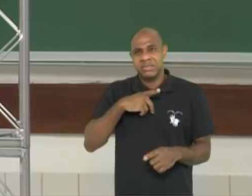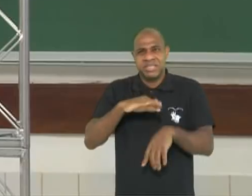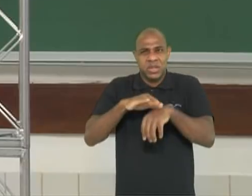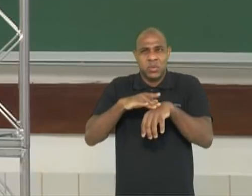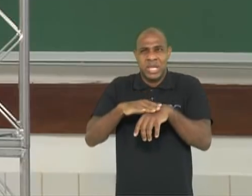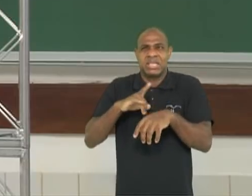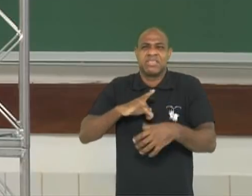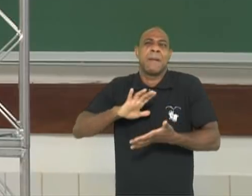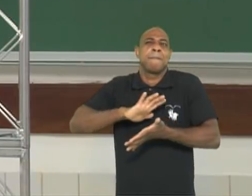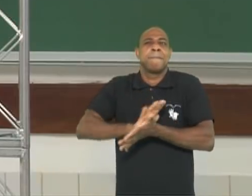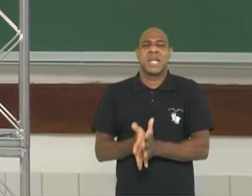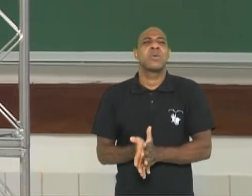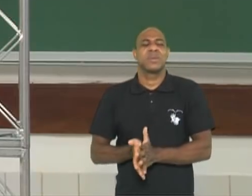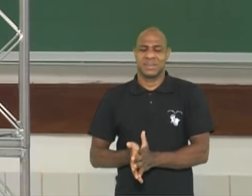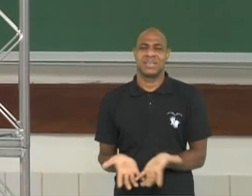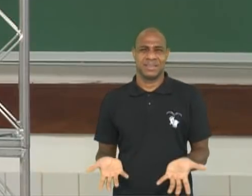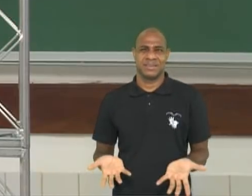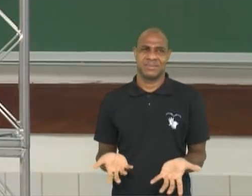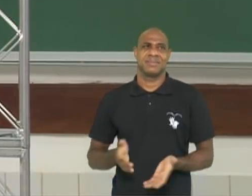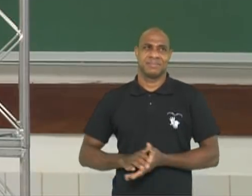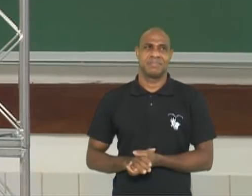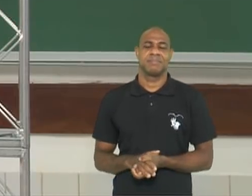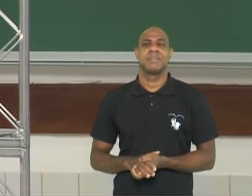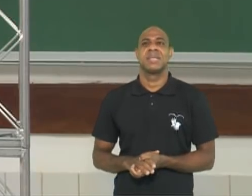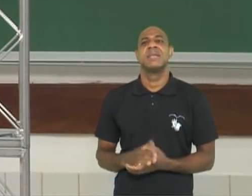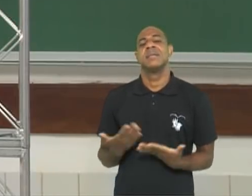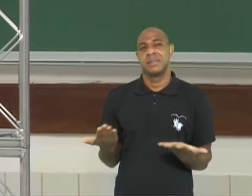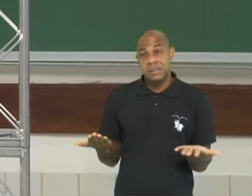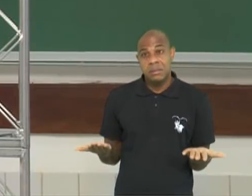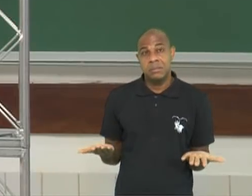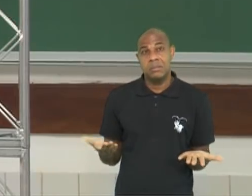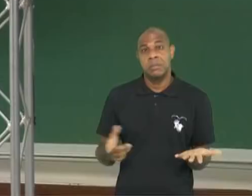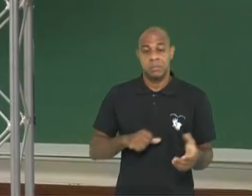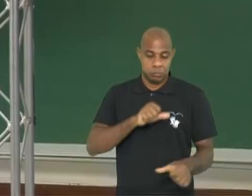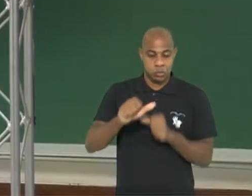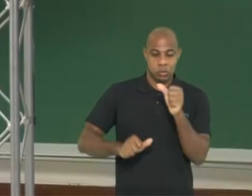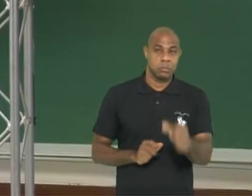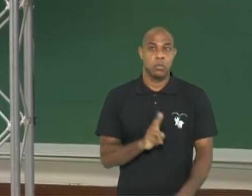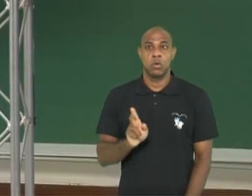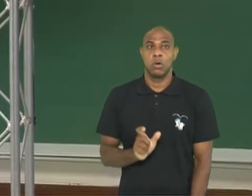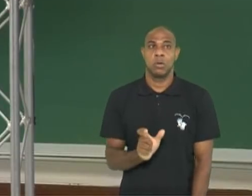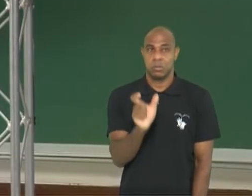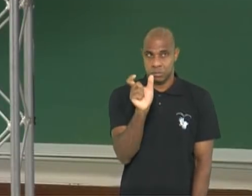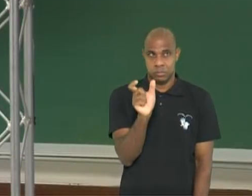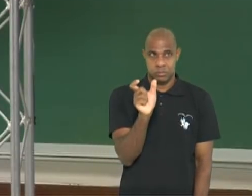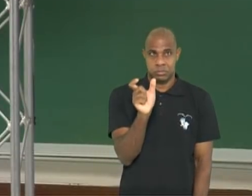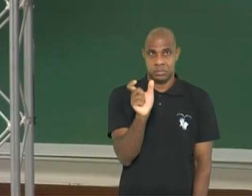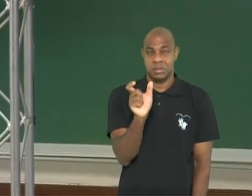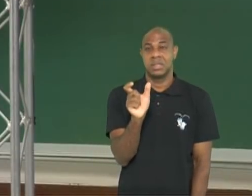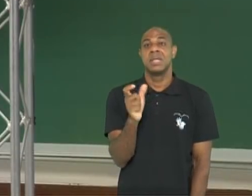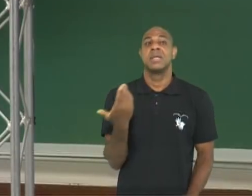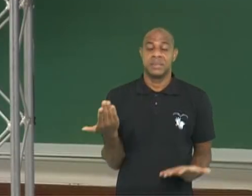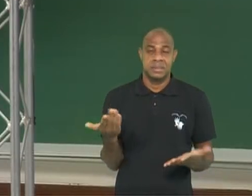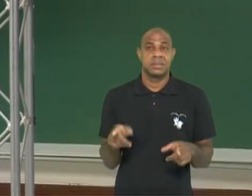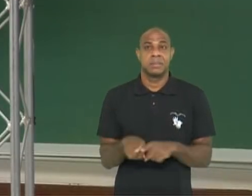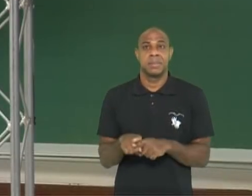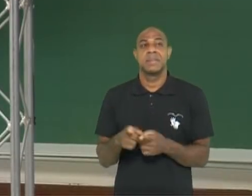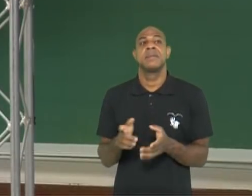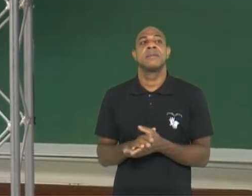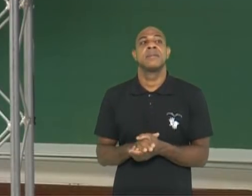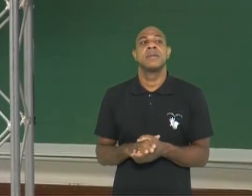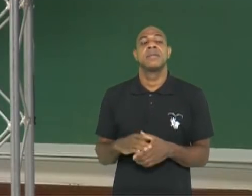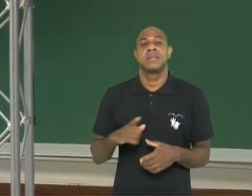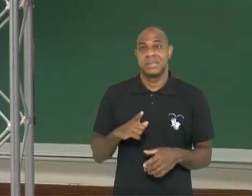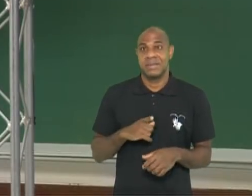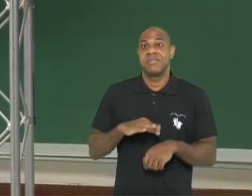a gente sempre tem aquela representação cinematográfica, é muito negativa. Com a mudança do nome e com o desenvolvimento da ciência, da medicina,